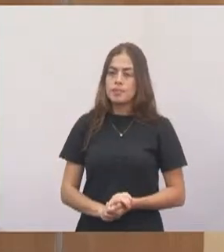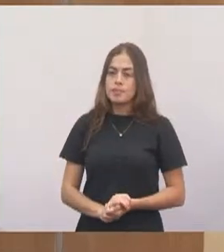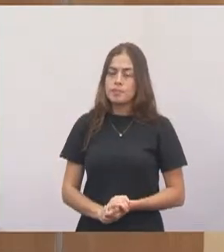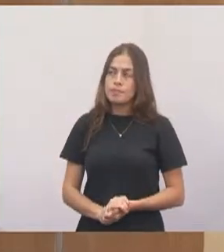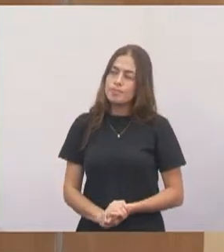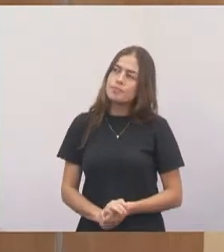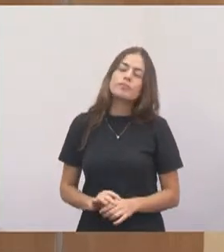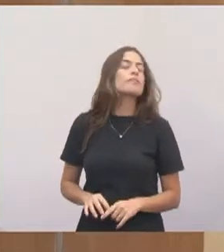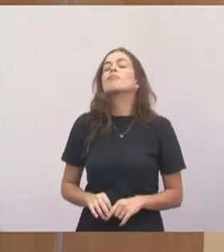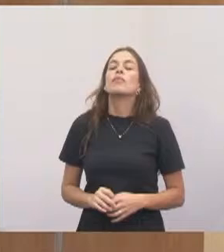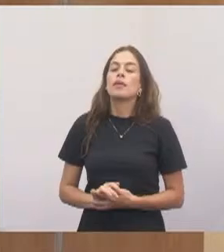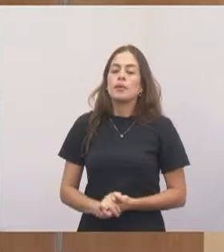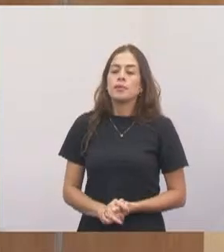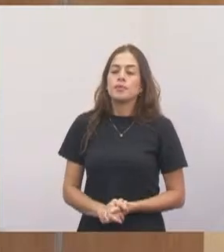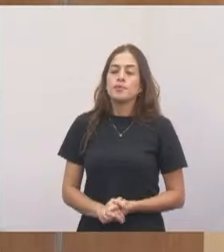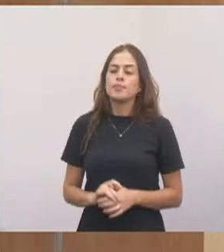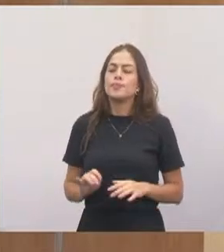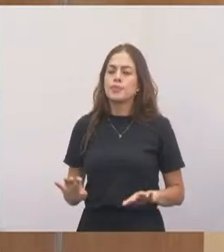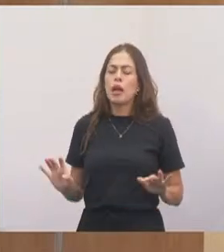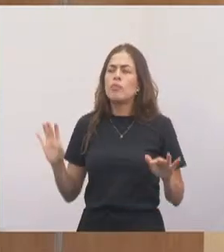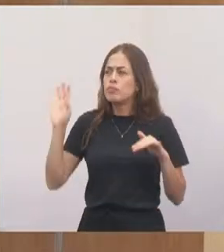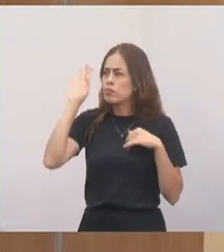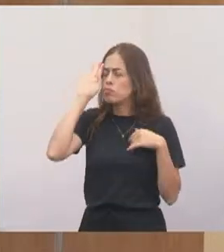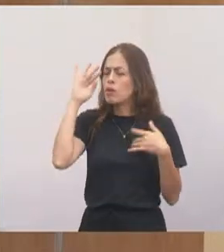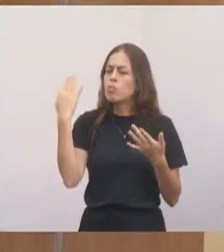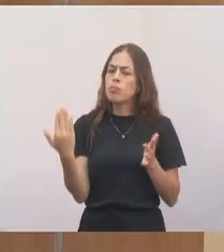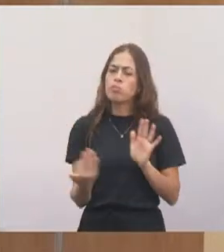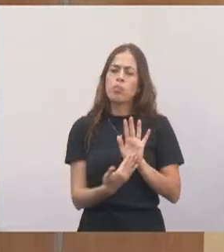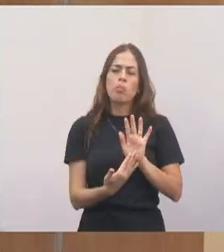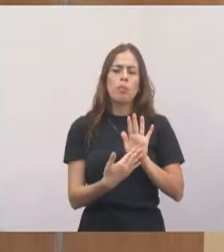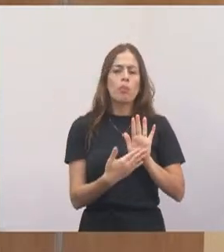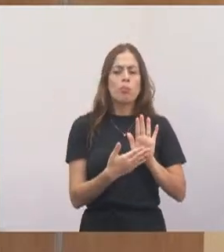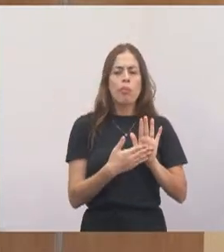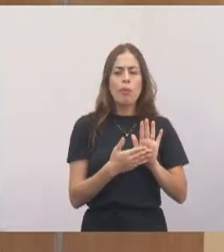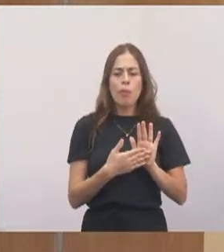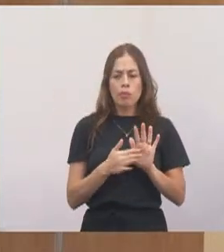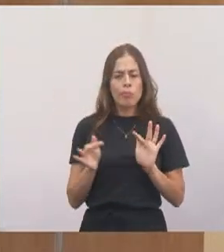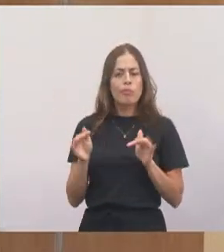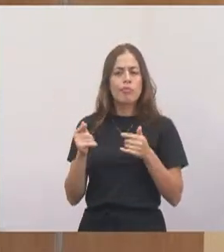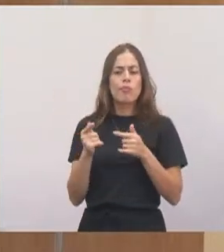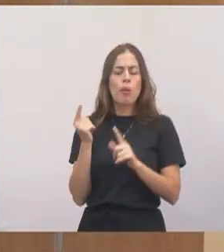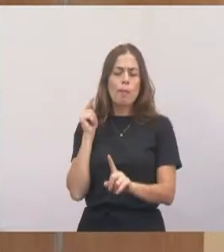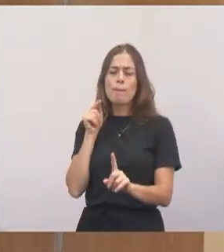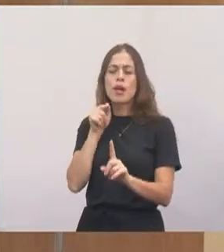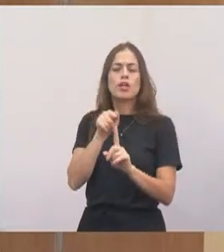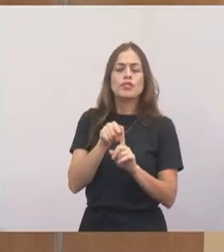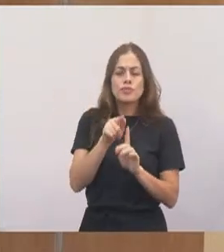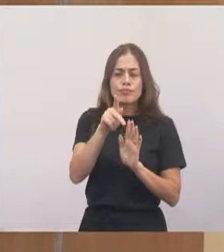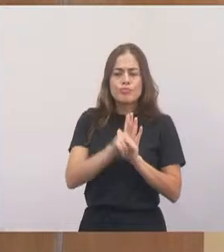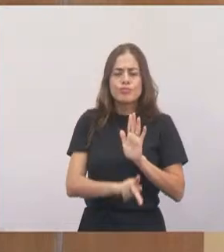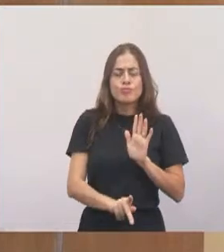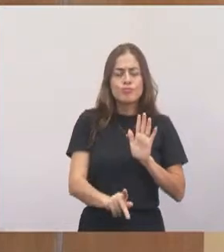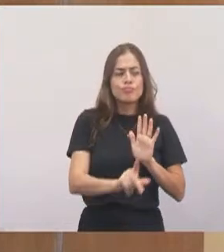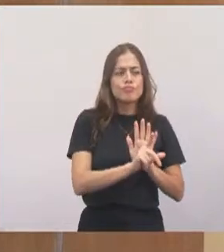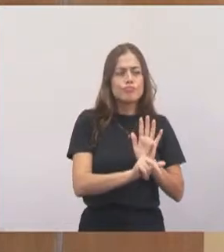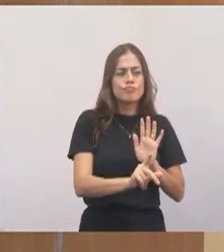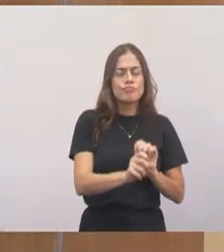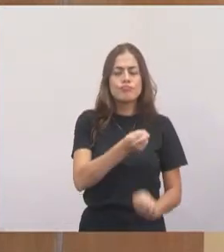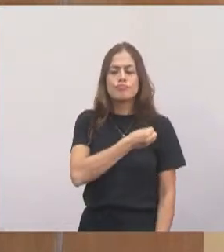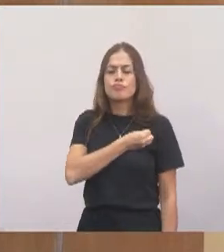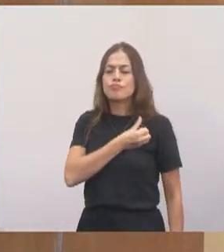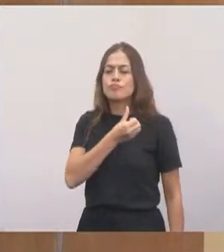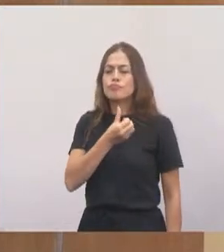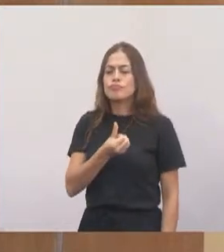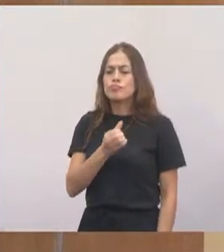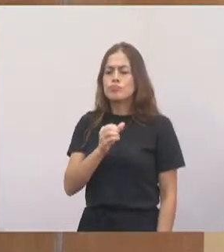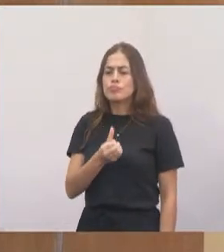Apesar de louvável o propósito e a finalidade do projeto de lei número